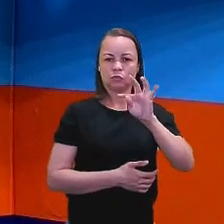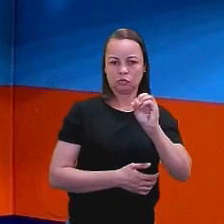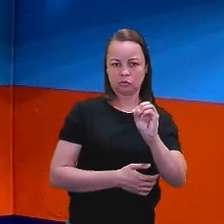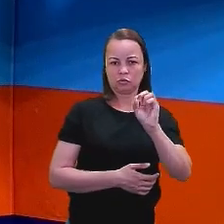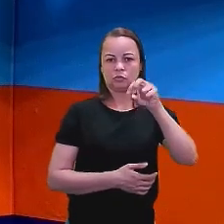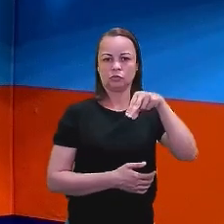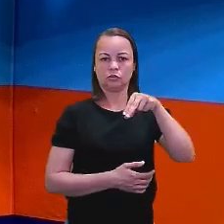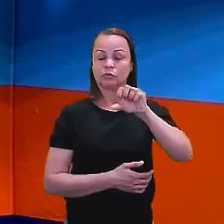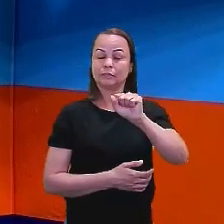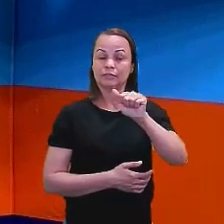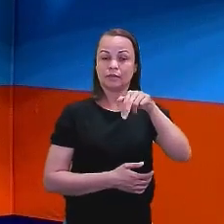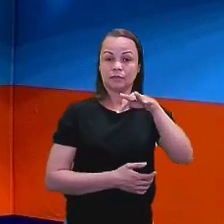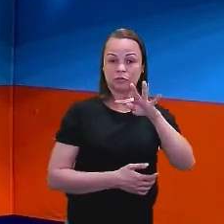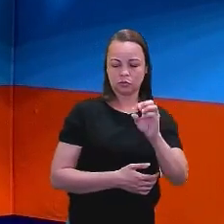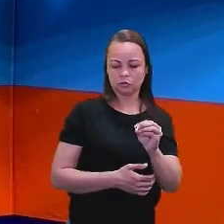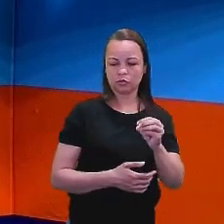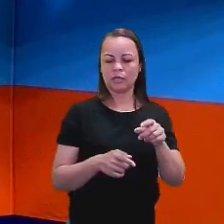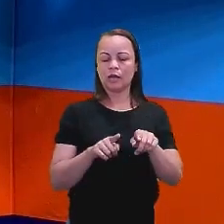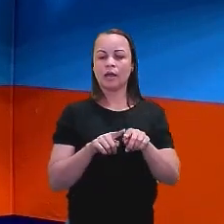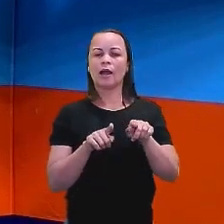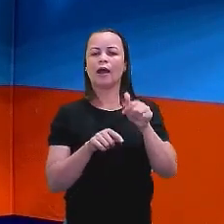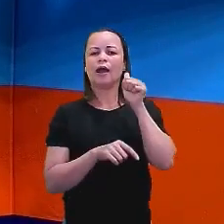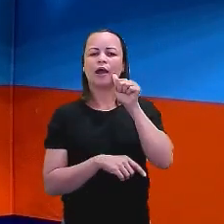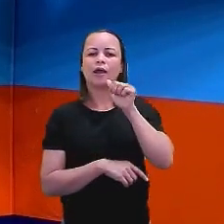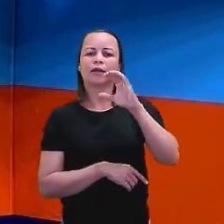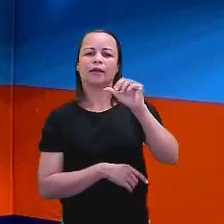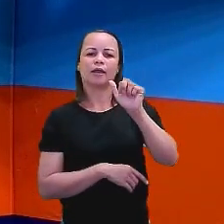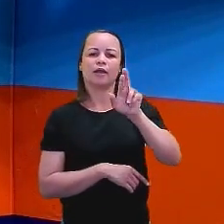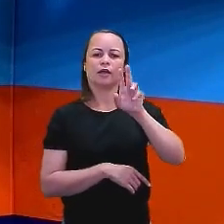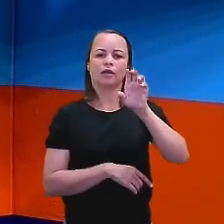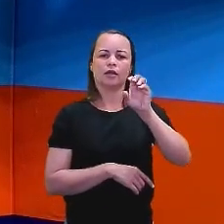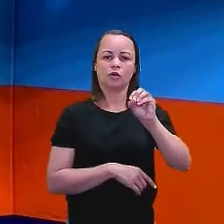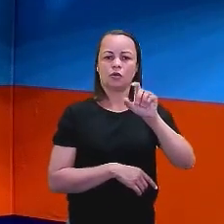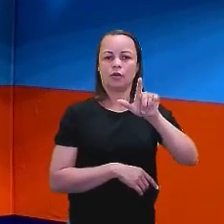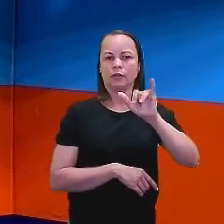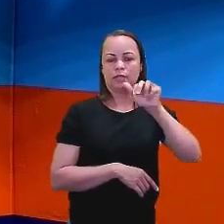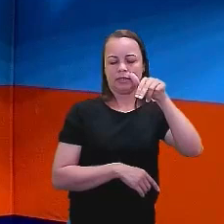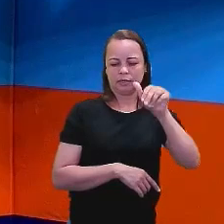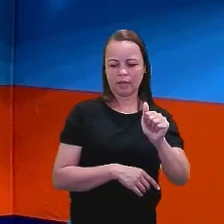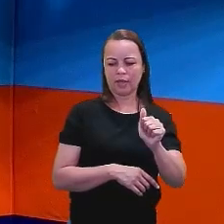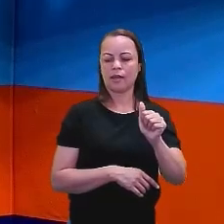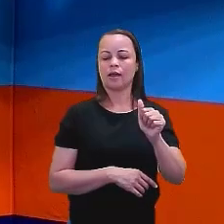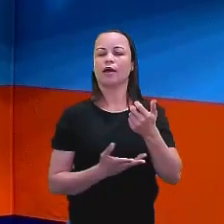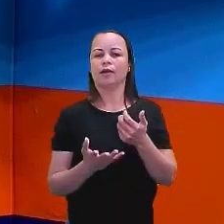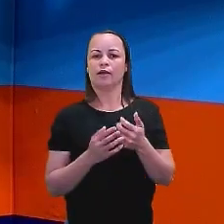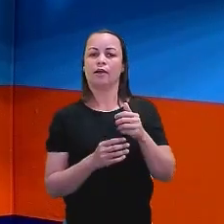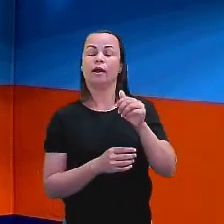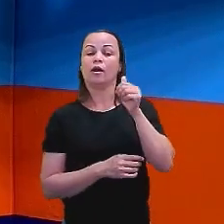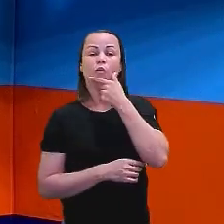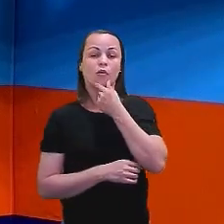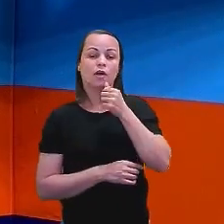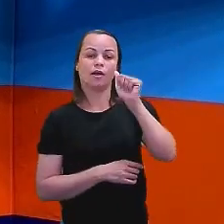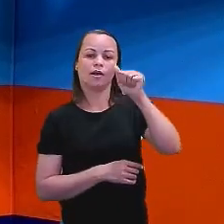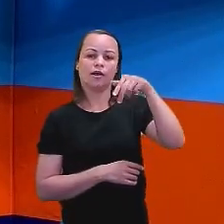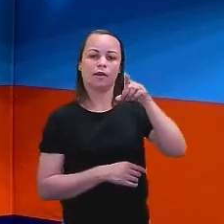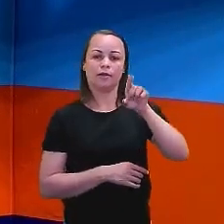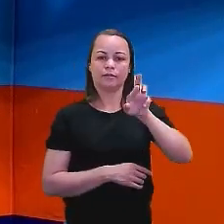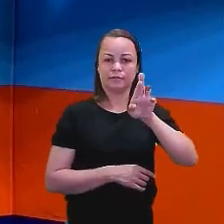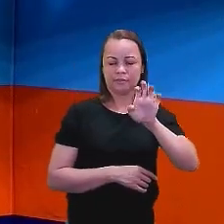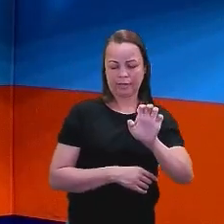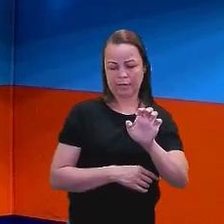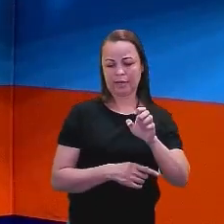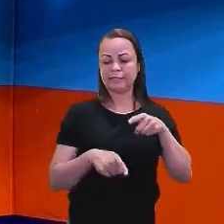Jesus, André Rebouças, o próprio Zumbi dos Palmares, que não se tem, diga-se de passagem,